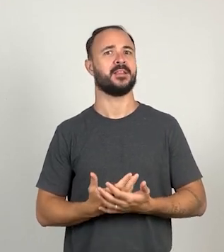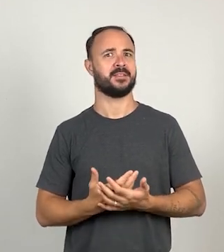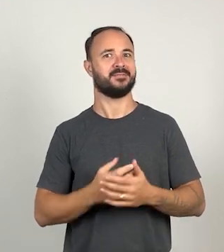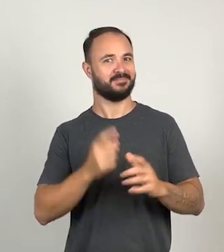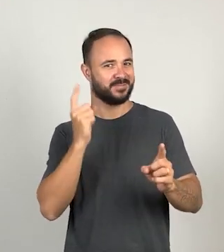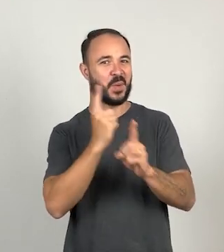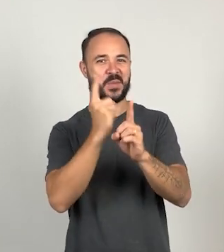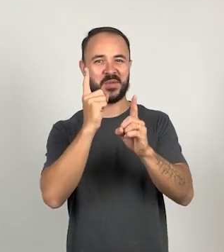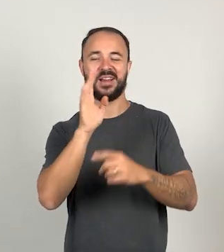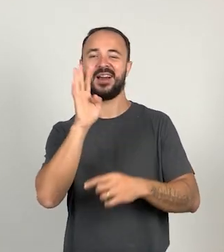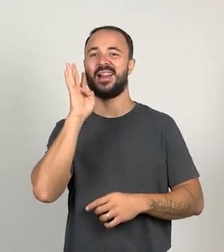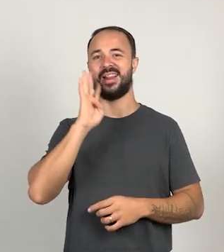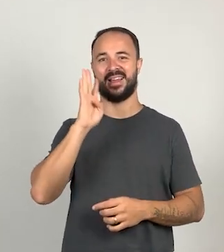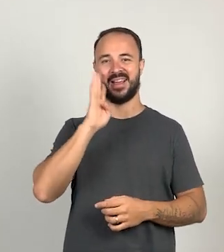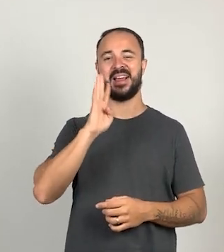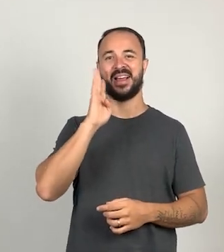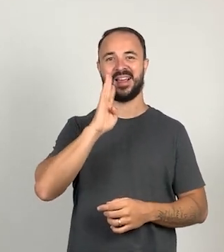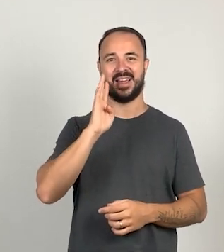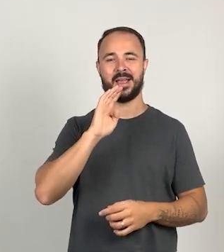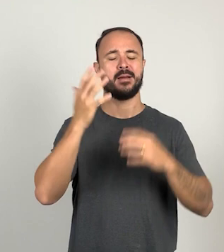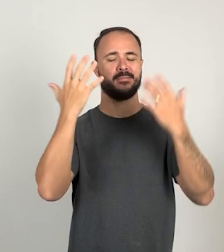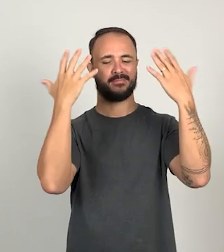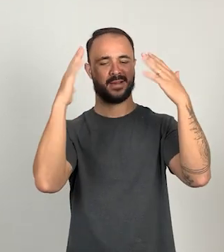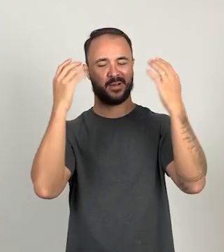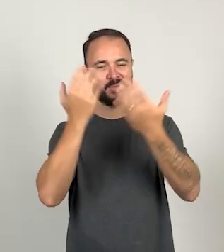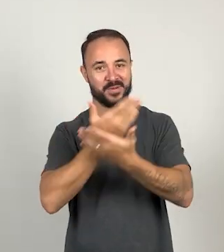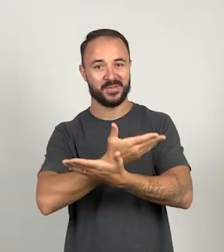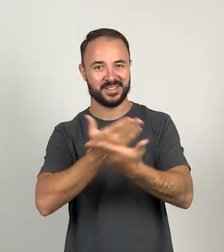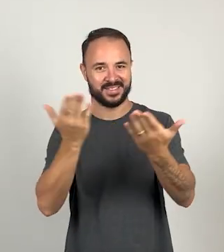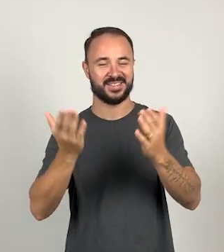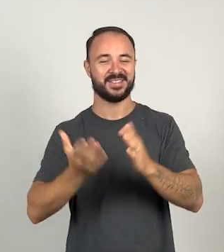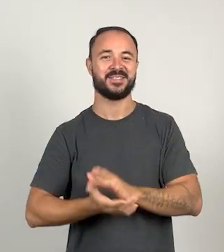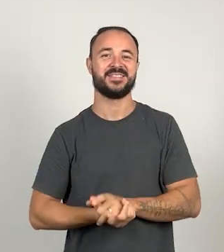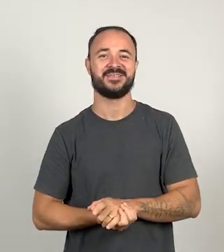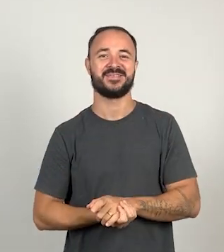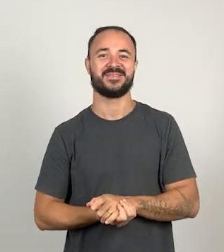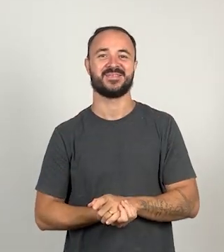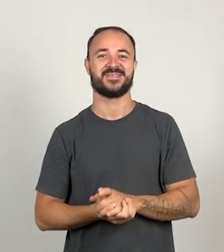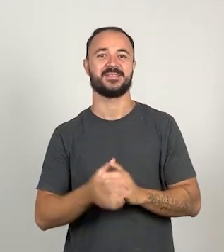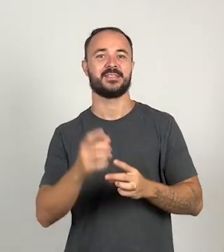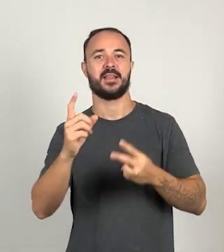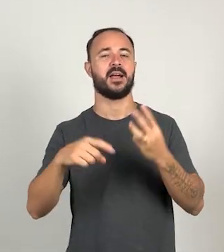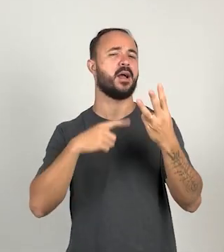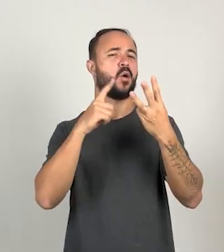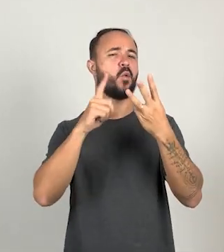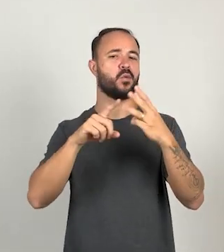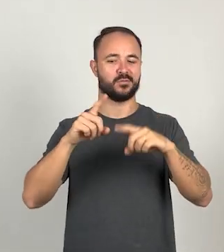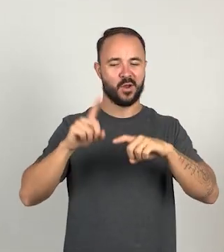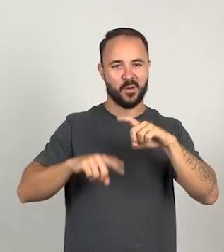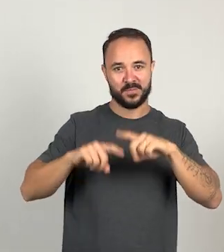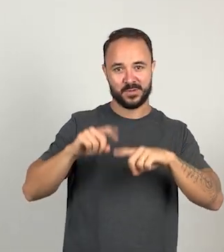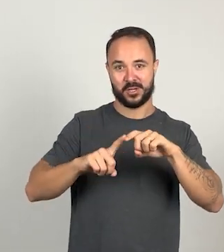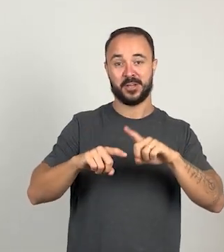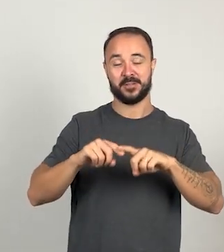Descobriu? Que legal! Palmas para você! Vamos para o nosso outro